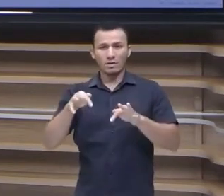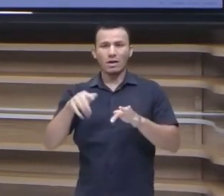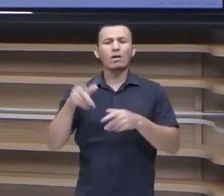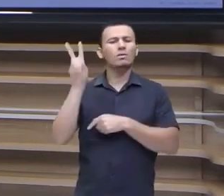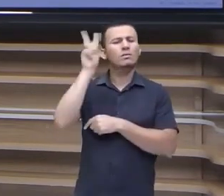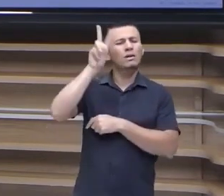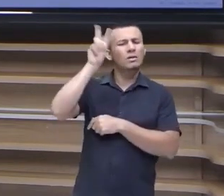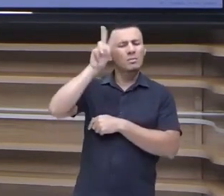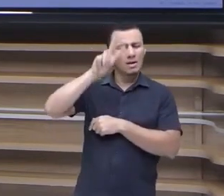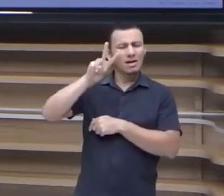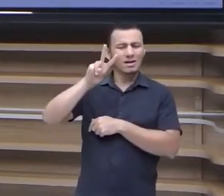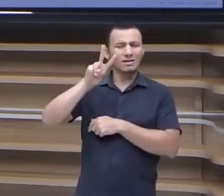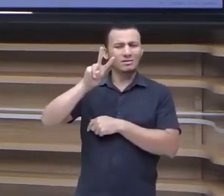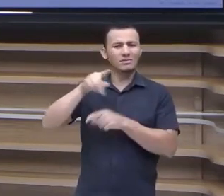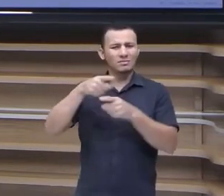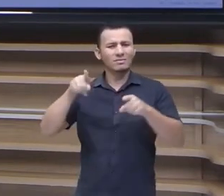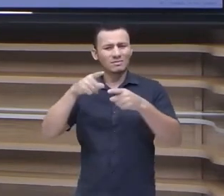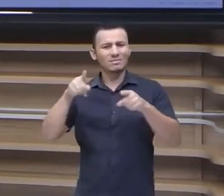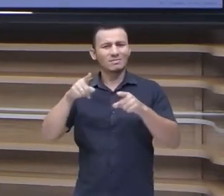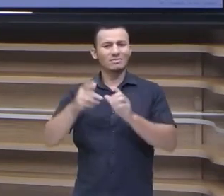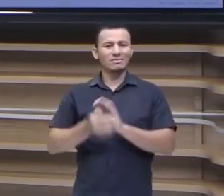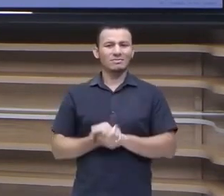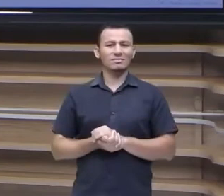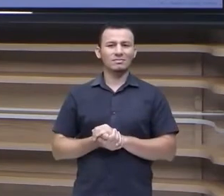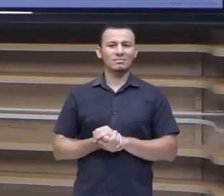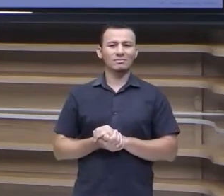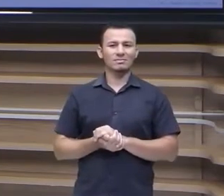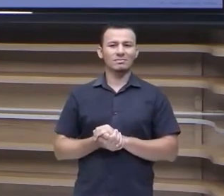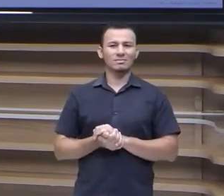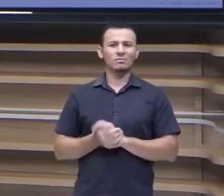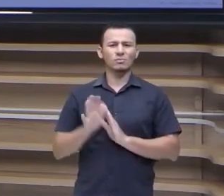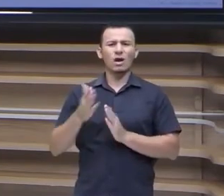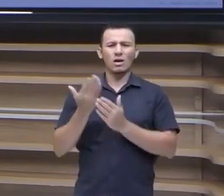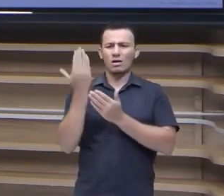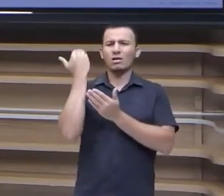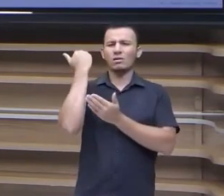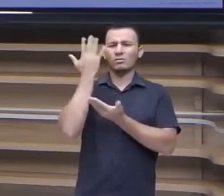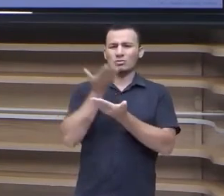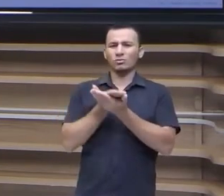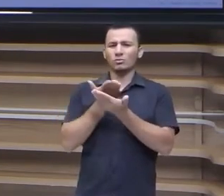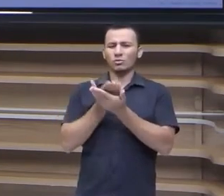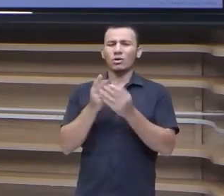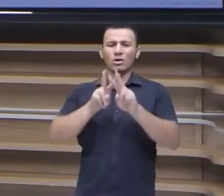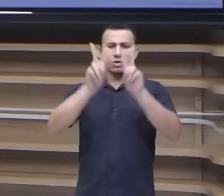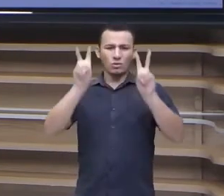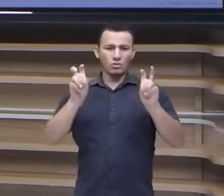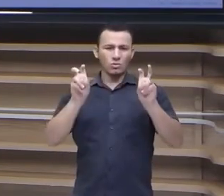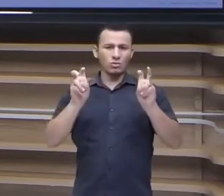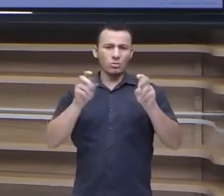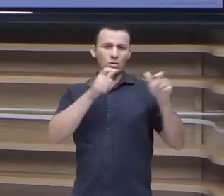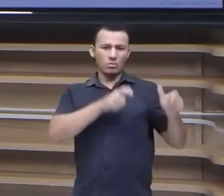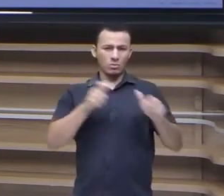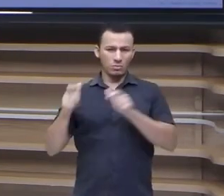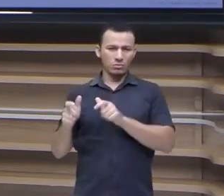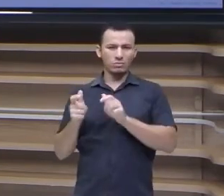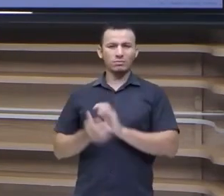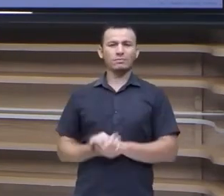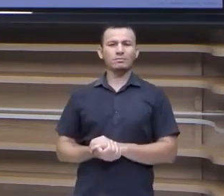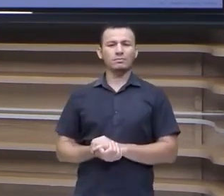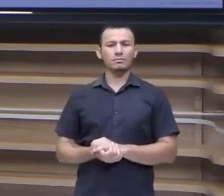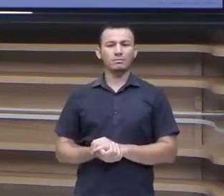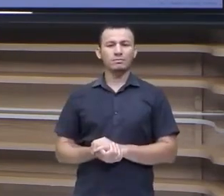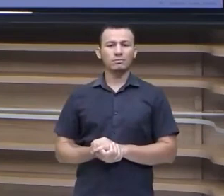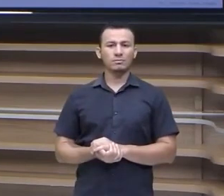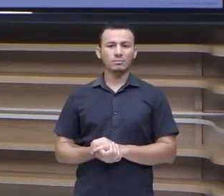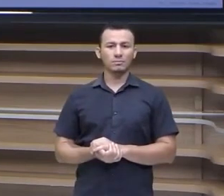gente relembrar a aula que nós já falamos sobre essa localização.